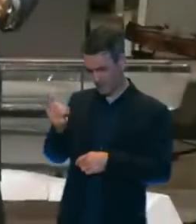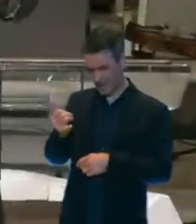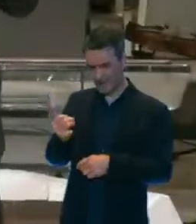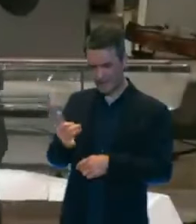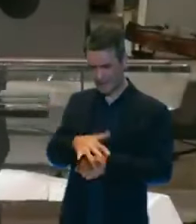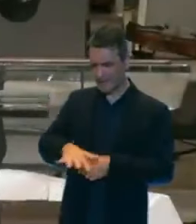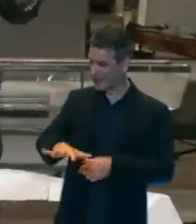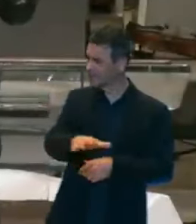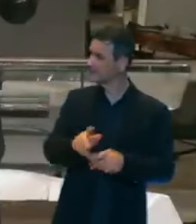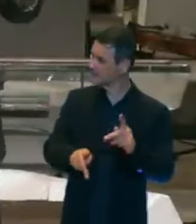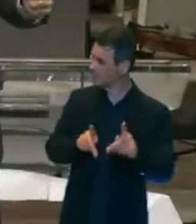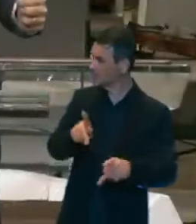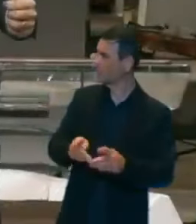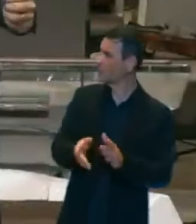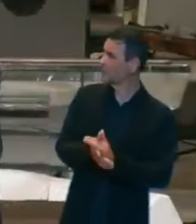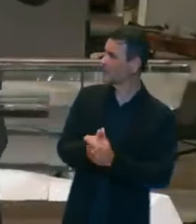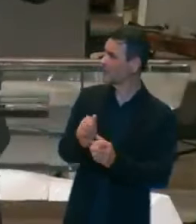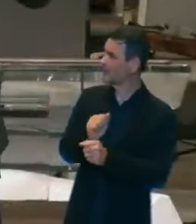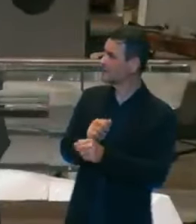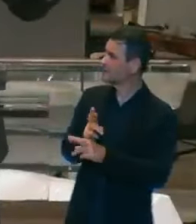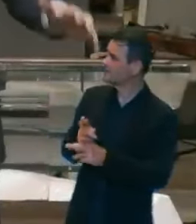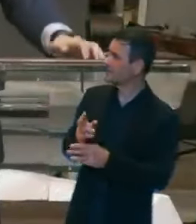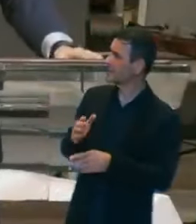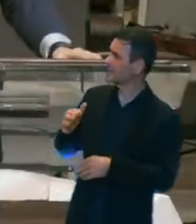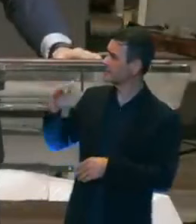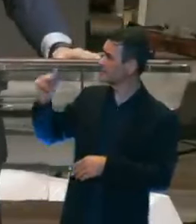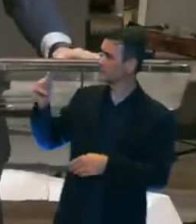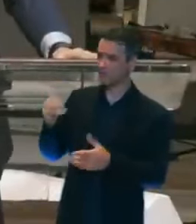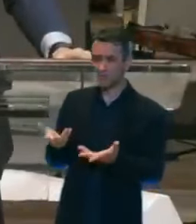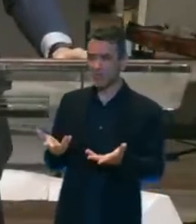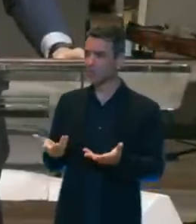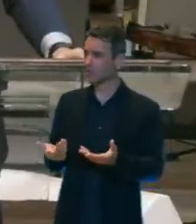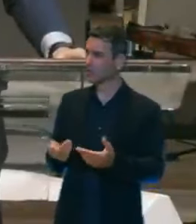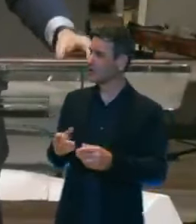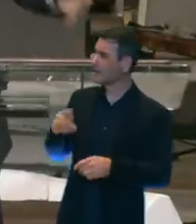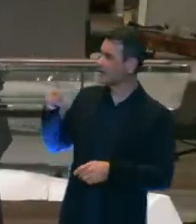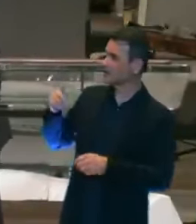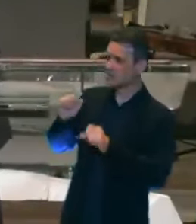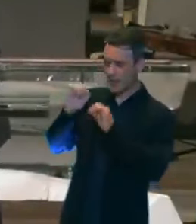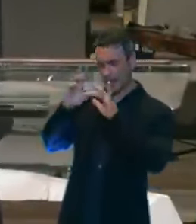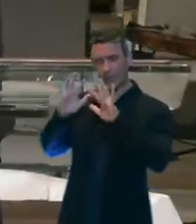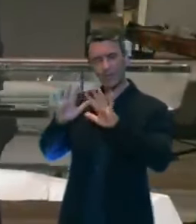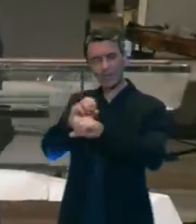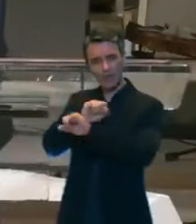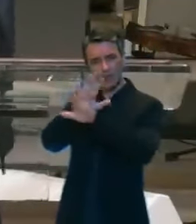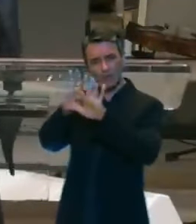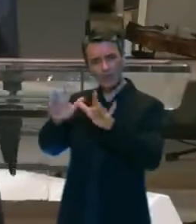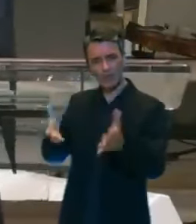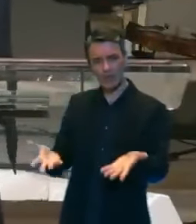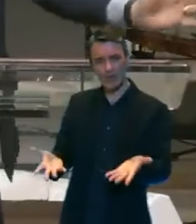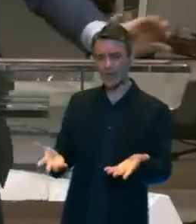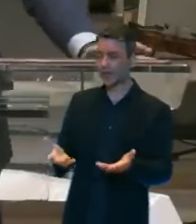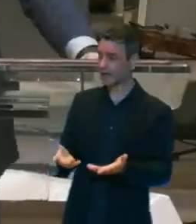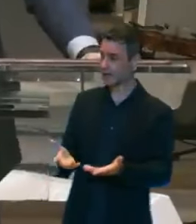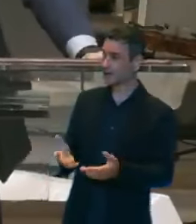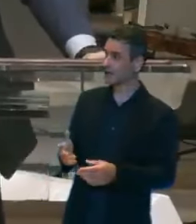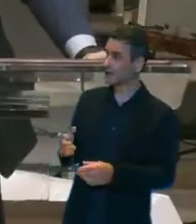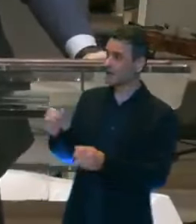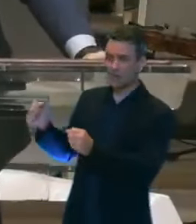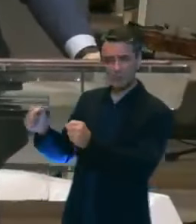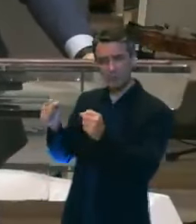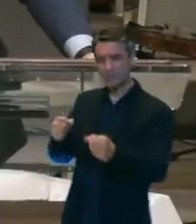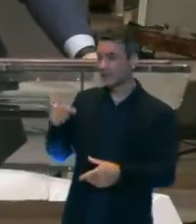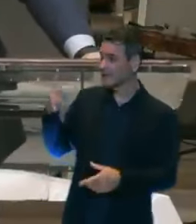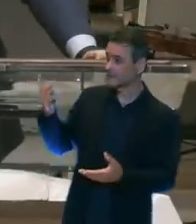saibam qual é a esperança do seu chamamento, qual a riqueza da sua glória, qual a suprema grandeza do seu